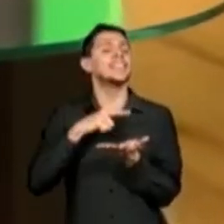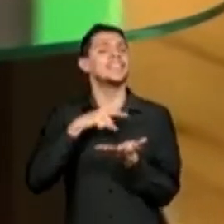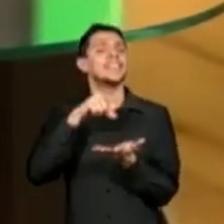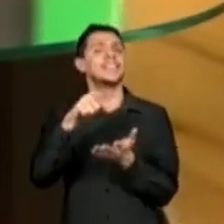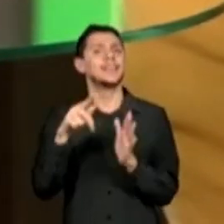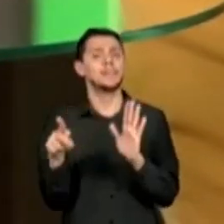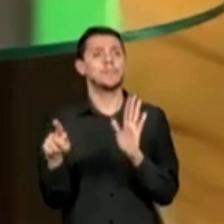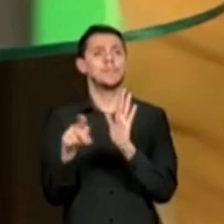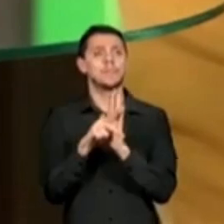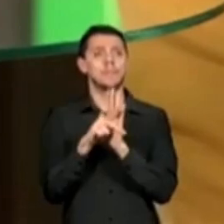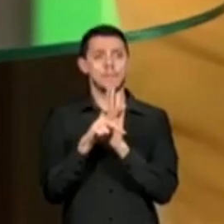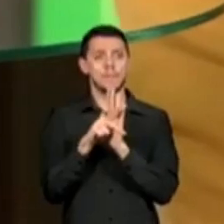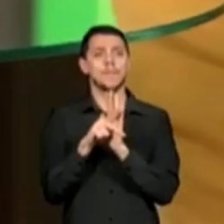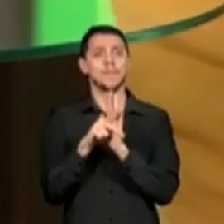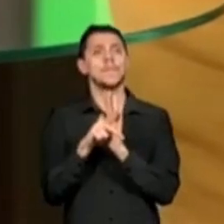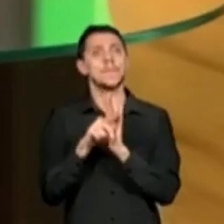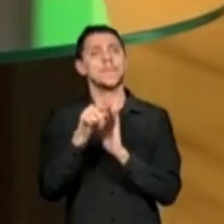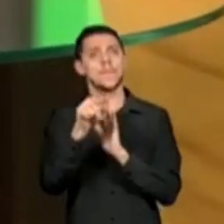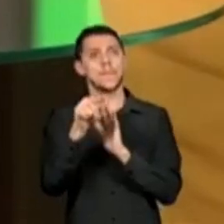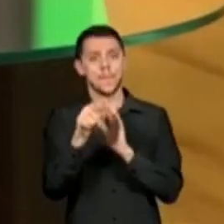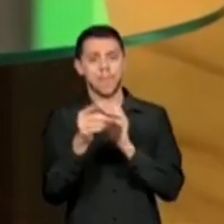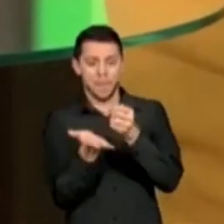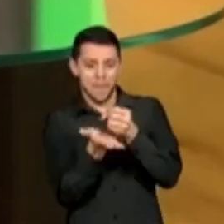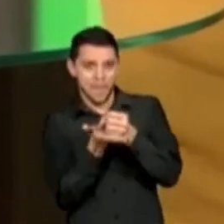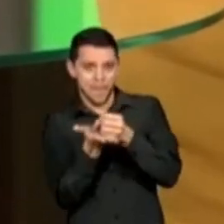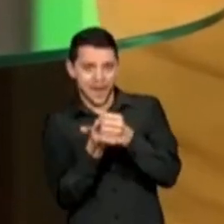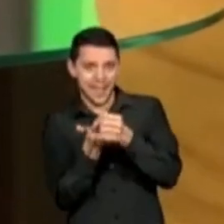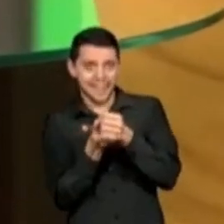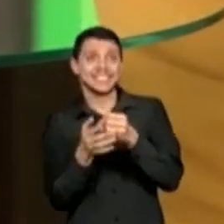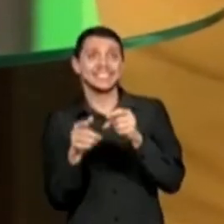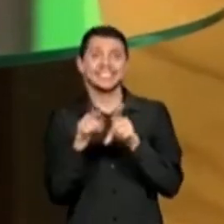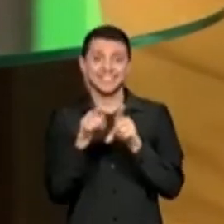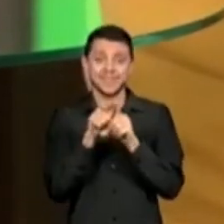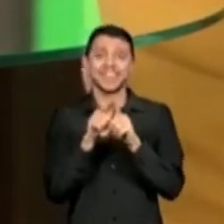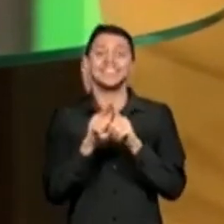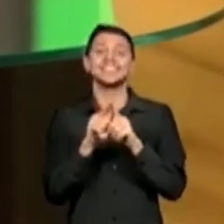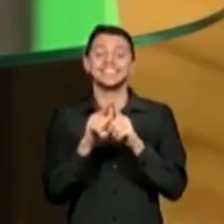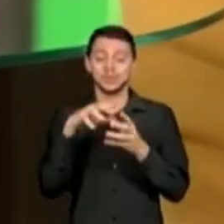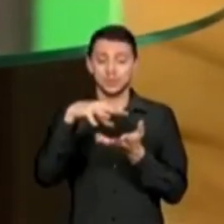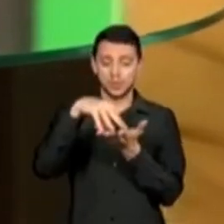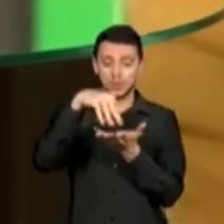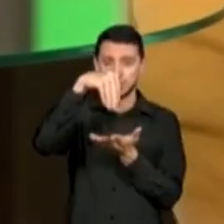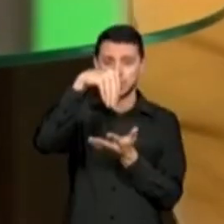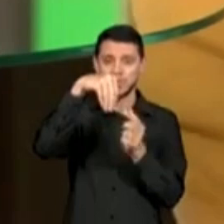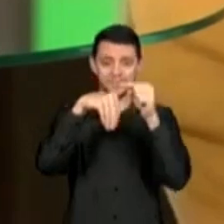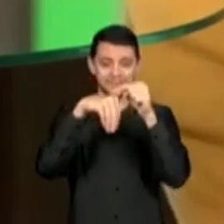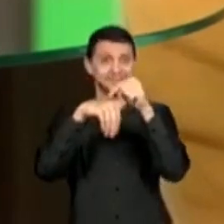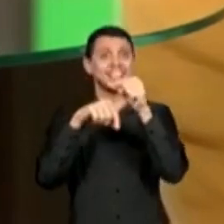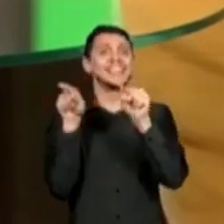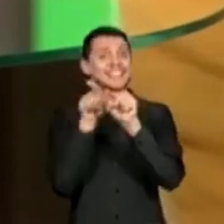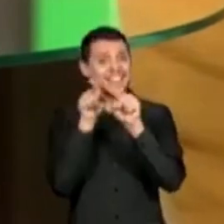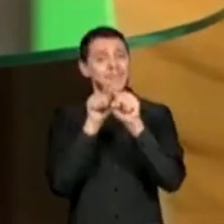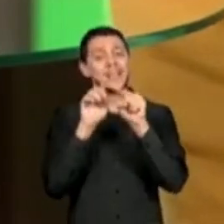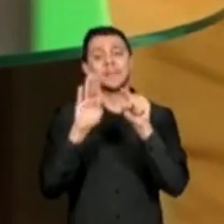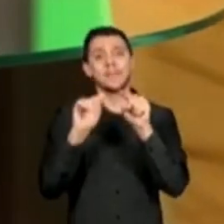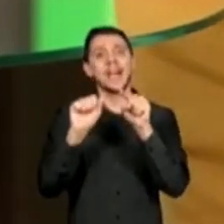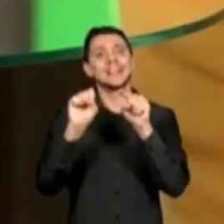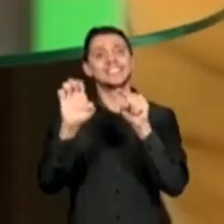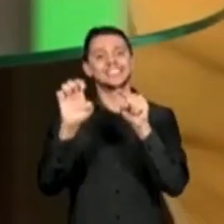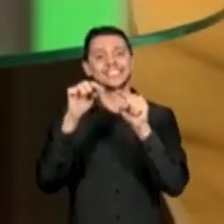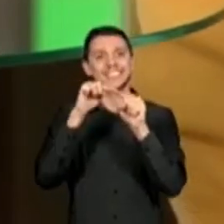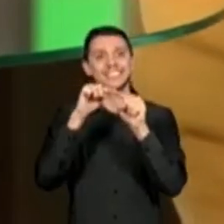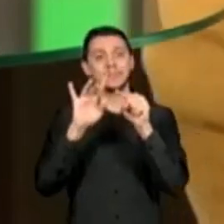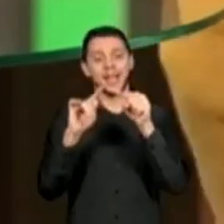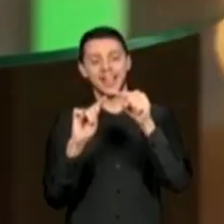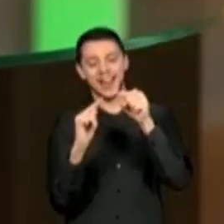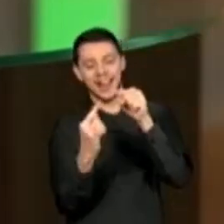parte de baixo e aqui em cima também, esse vértice. Tá? Então, por isso, 2 bases. E aí, sua lateral é